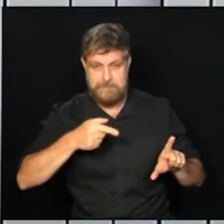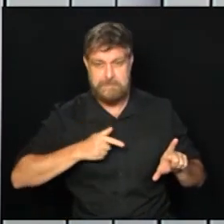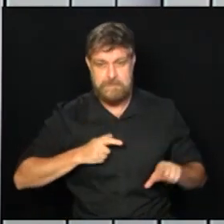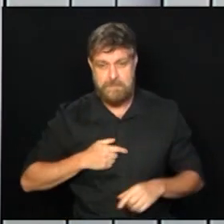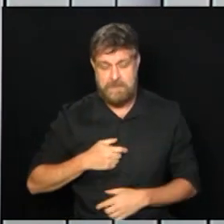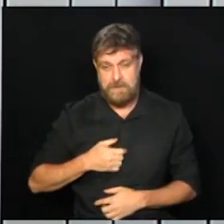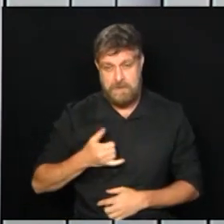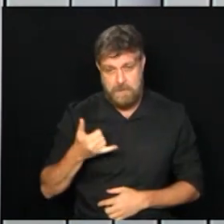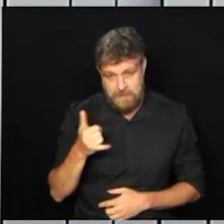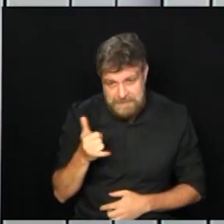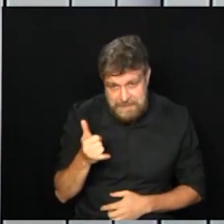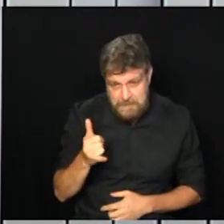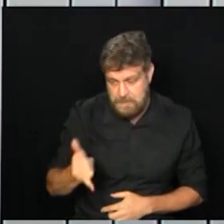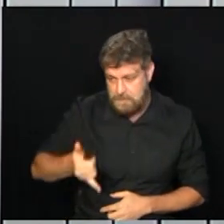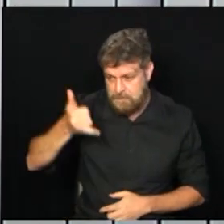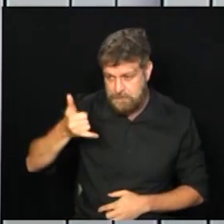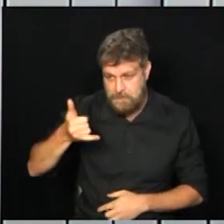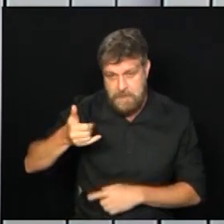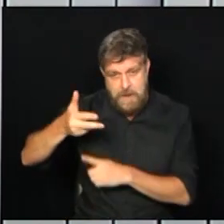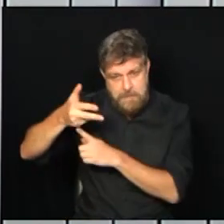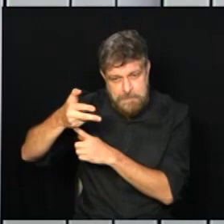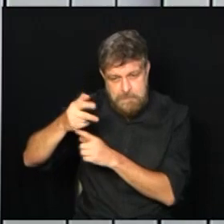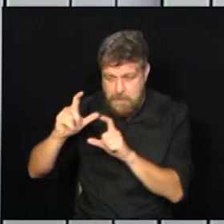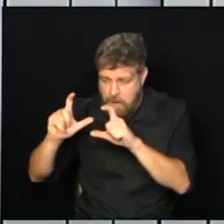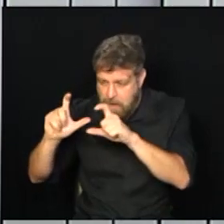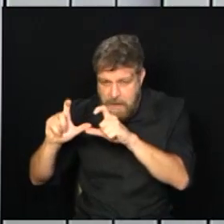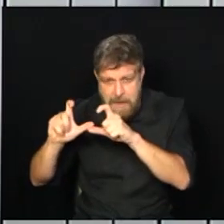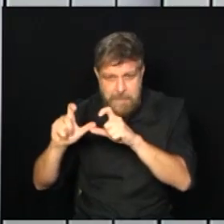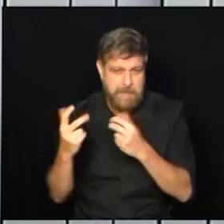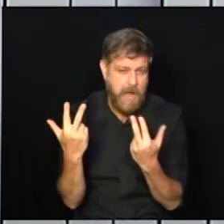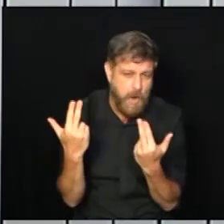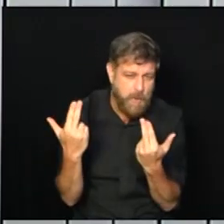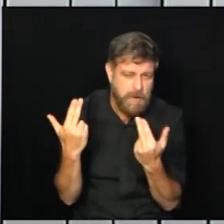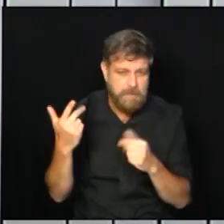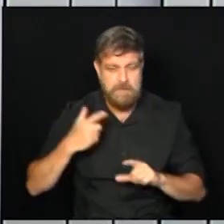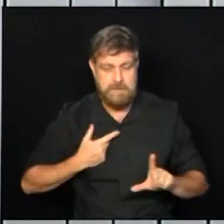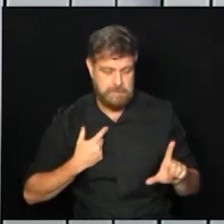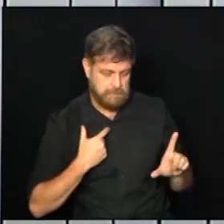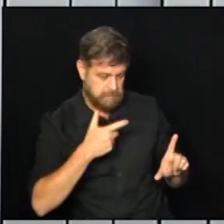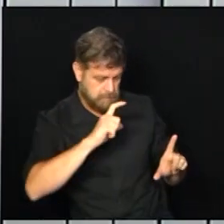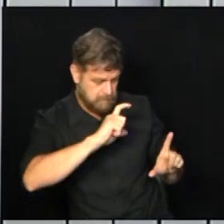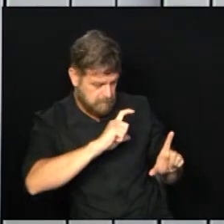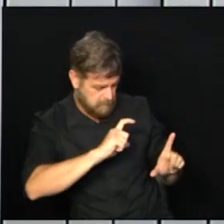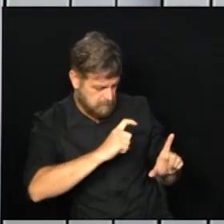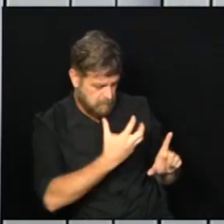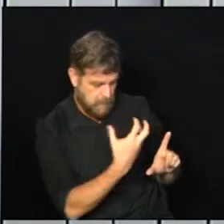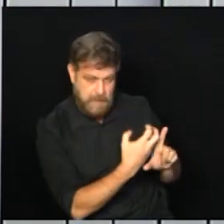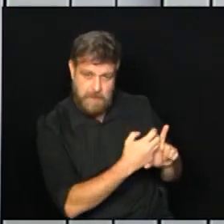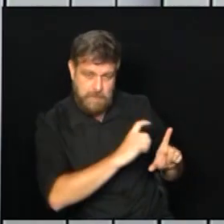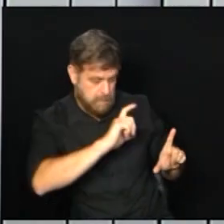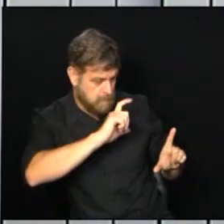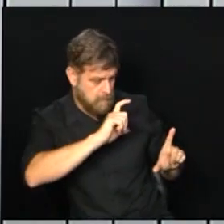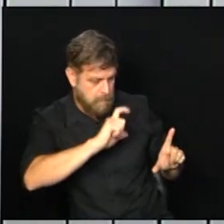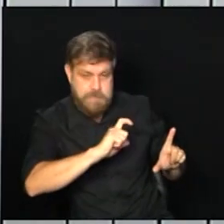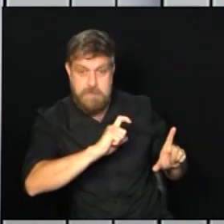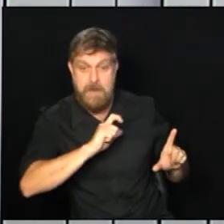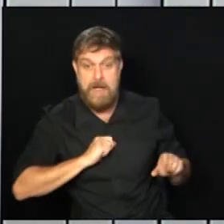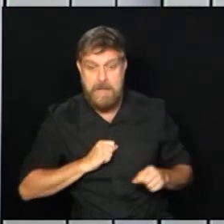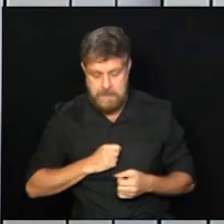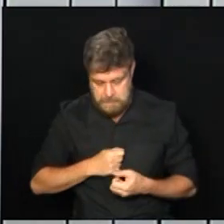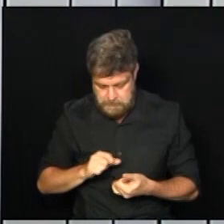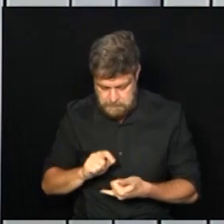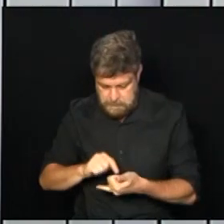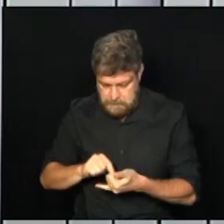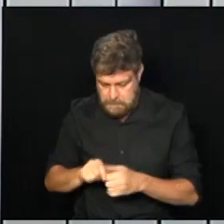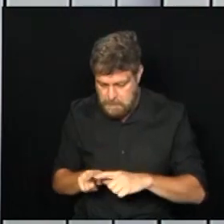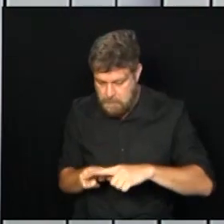Pega o seu celular, abre a câmera como se você fosse tirar uma foto. Só que você vai apontar para este QR Code e aí vai aparecer na tela do